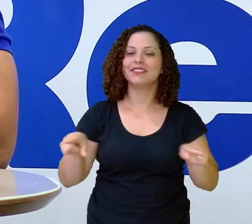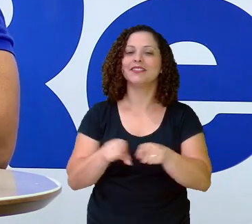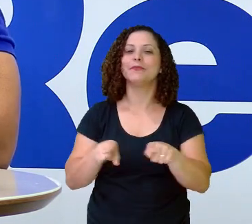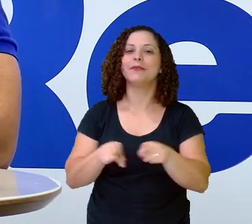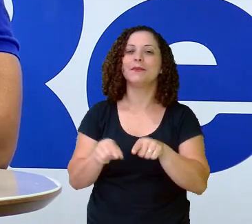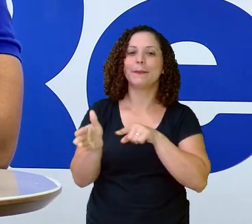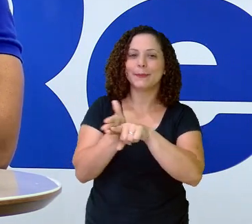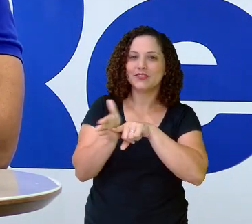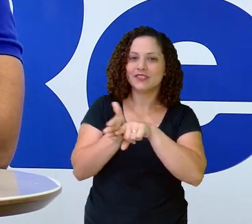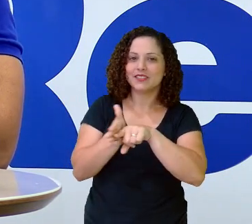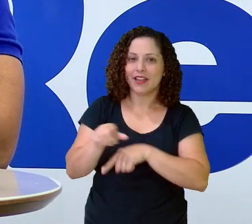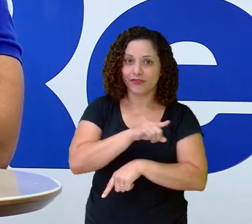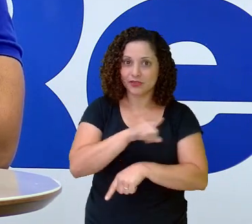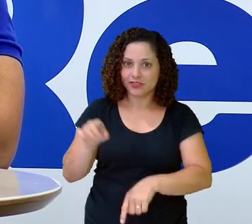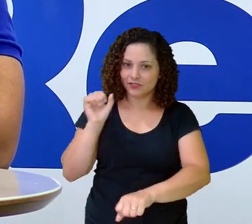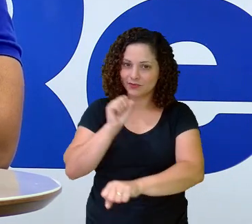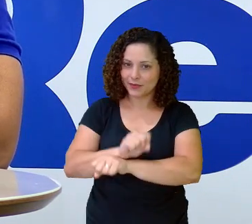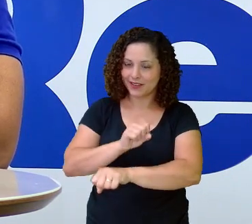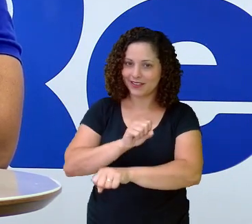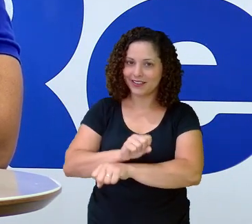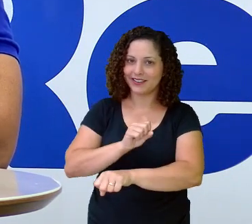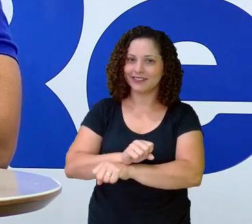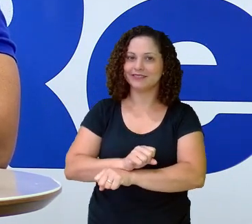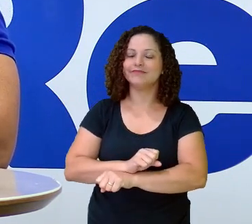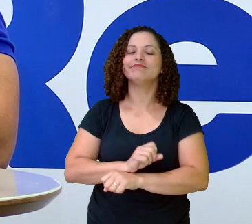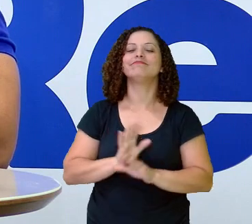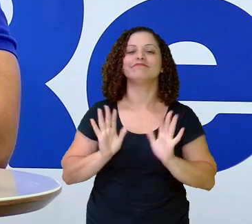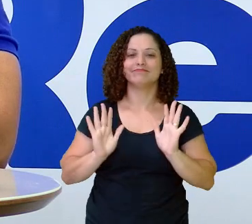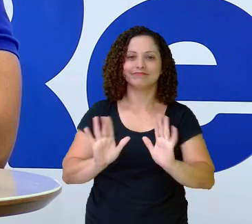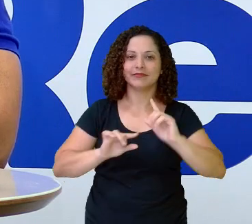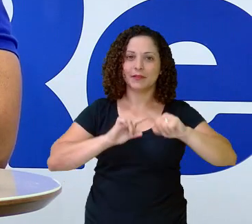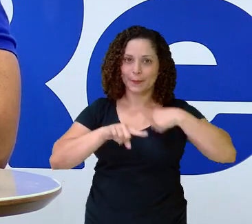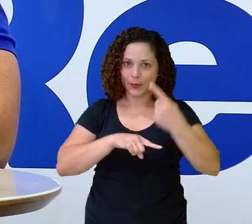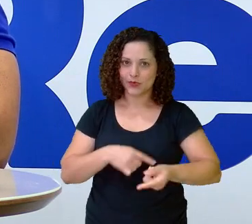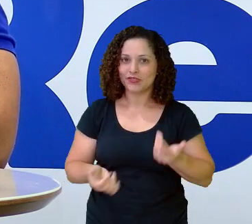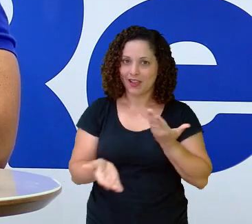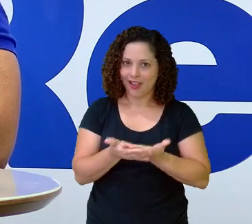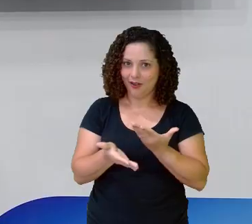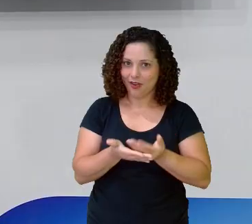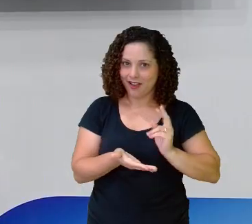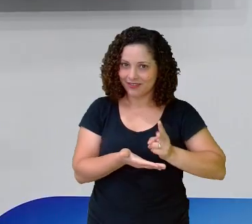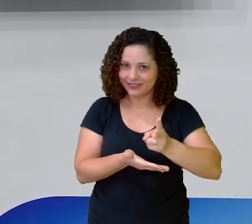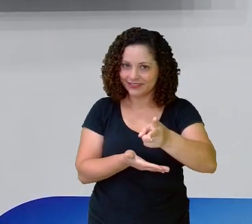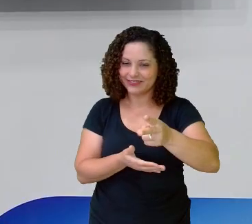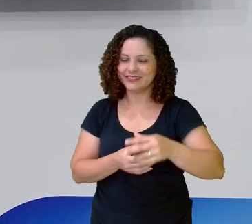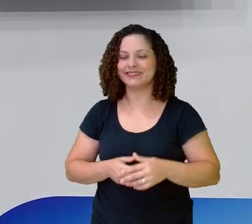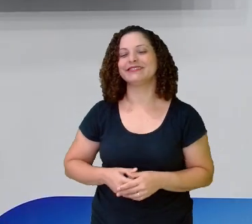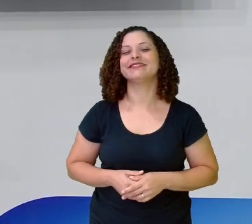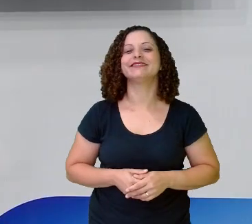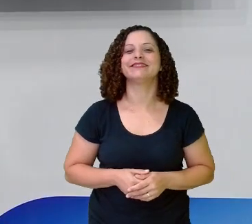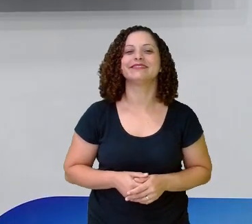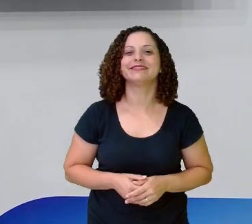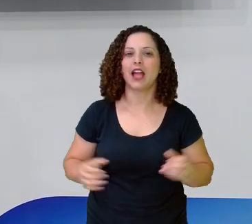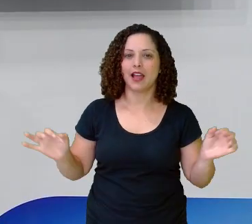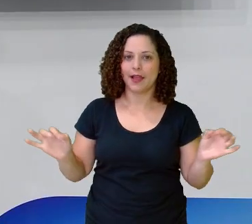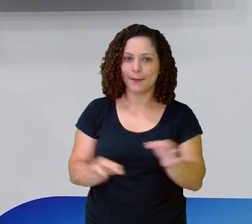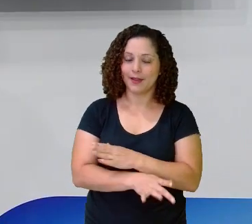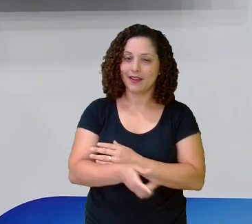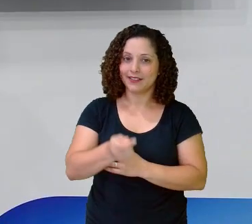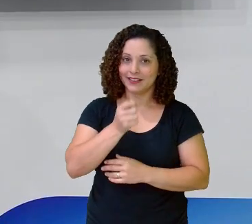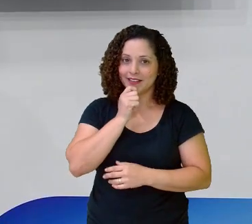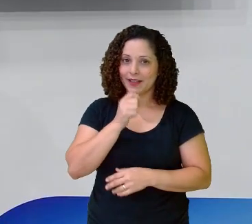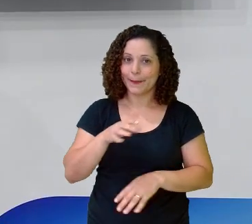Então, fica por aí, né? Agora não, vai depois. Fica por aí porque daqui a pouquinho tem mais. É isso mesmo. A aula ainda não acabou,